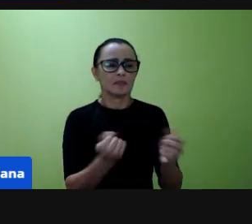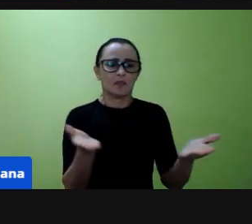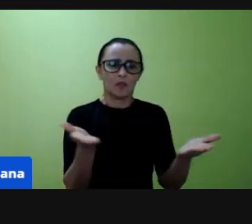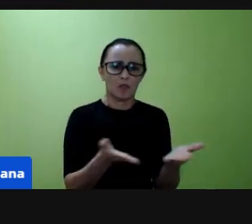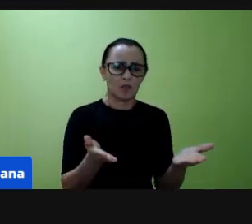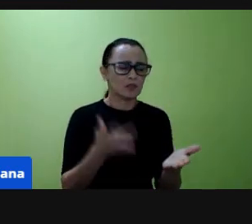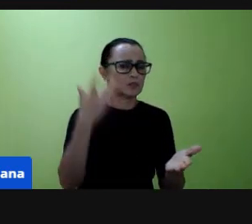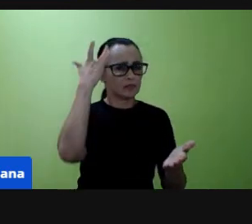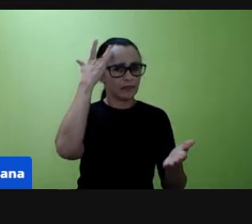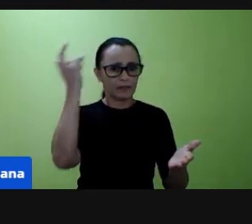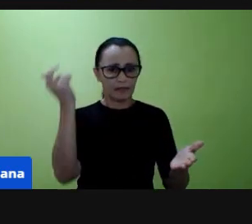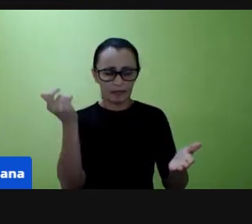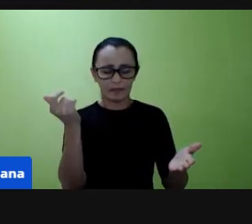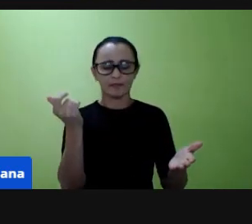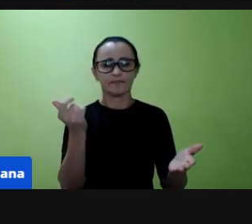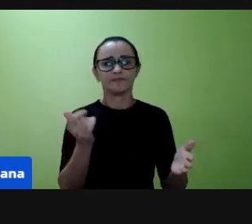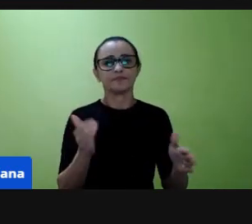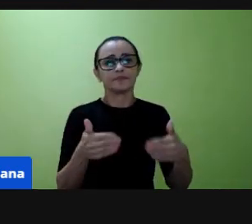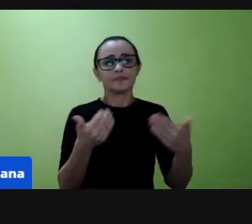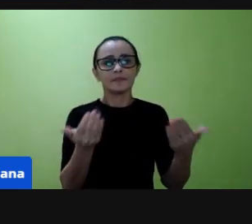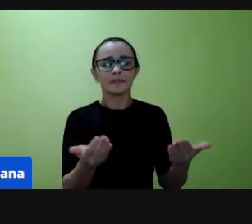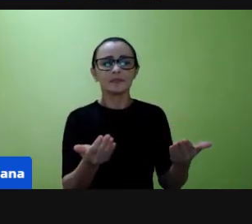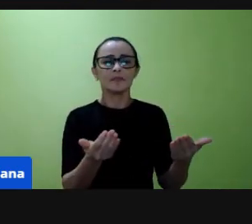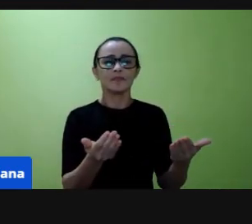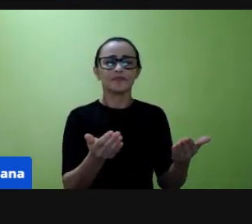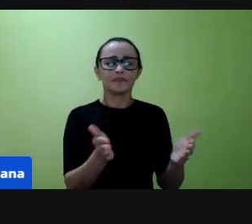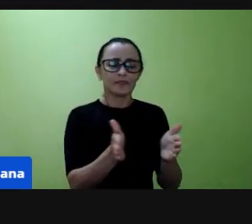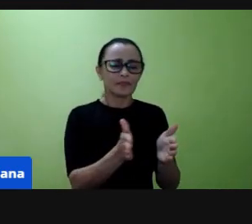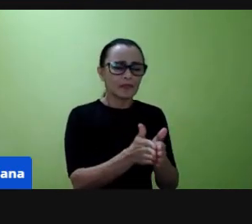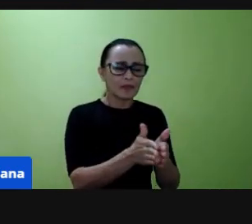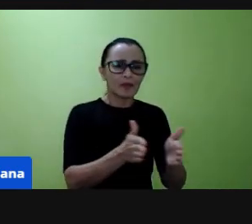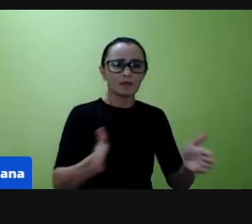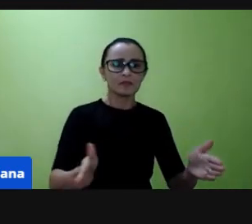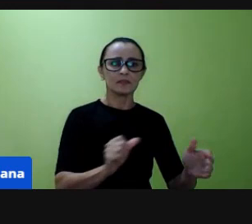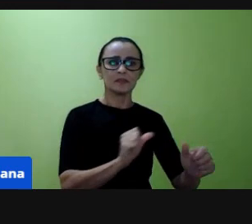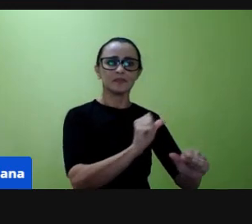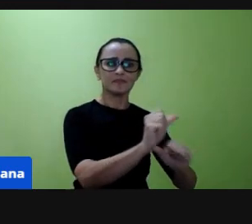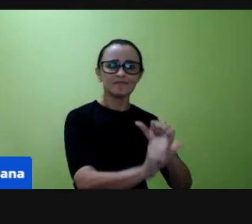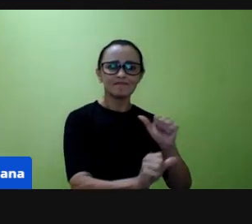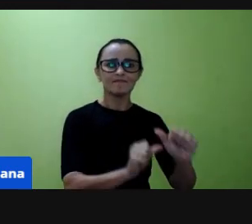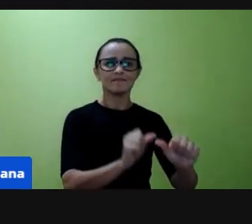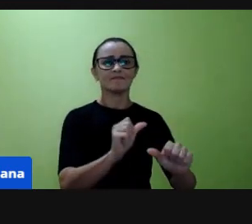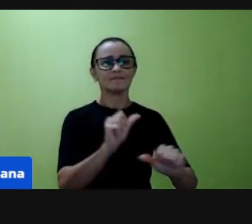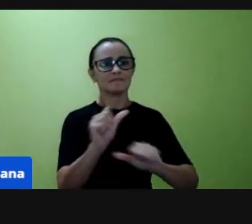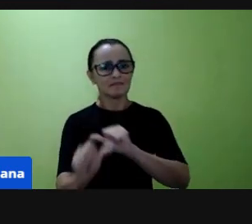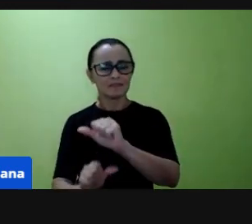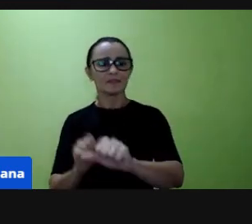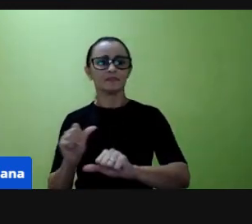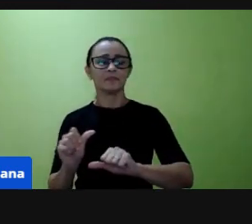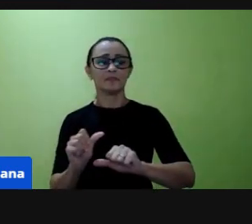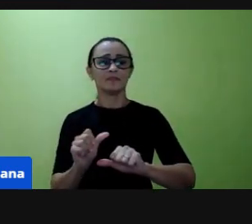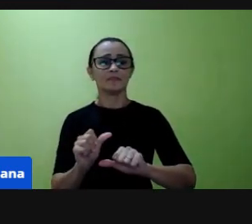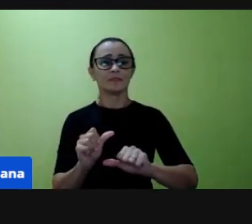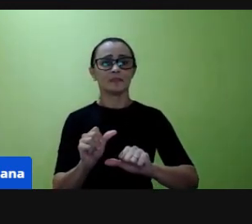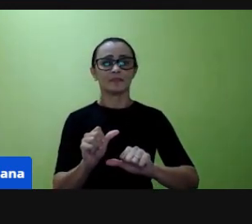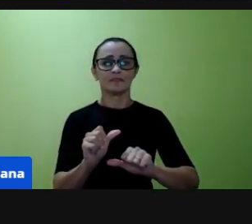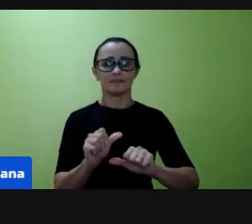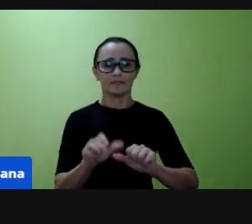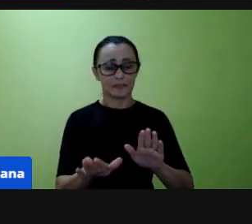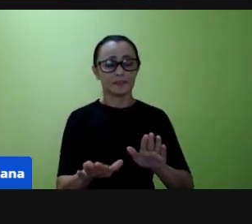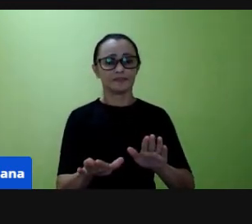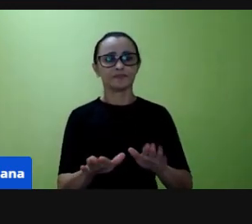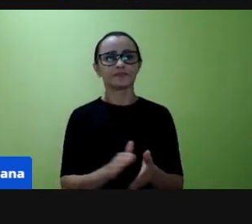sincronia e de diacronia dentro do nosso fazer pedagógico se tornaram muito, muito complexas e nos trouxeram uma